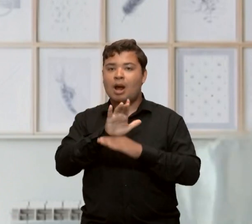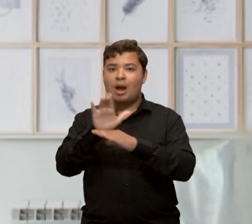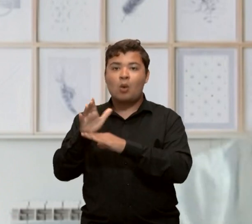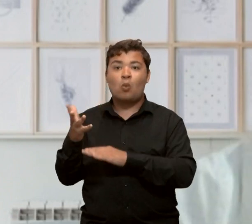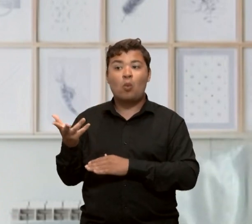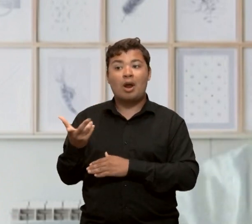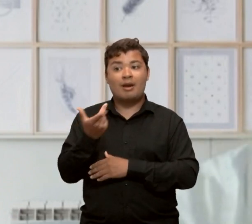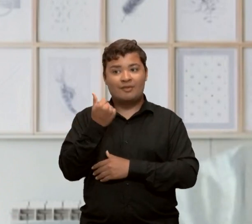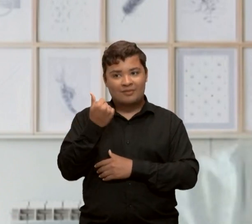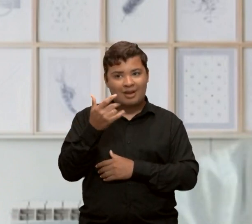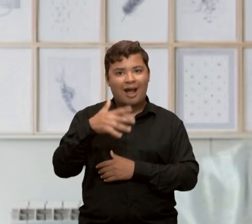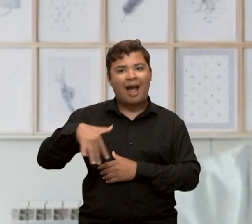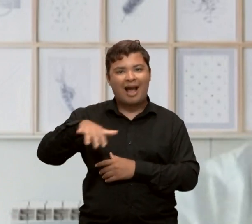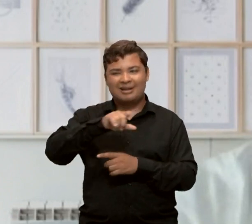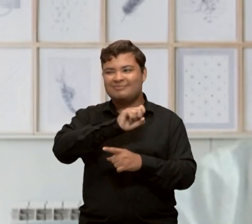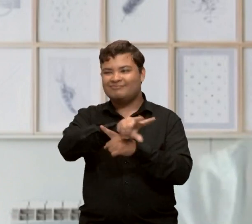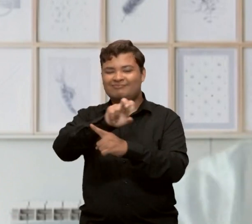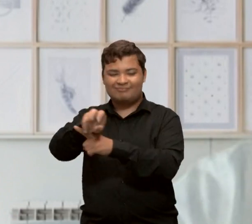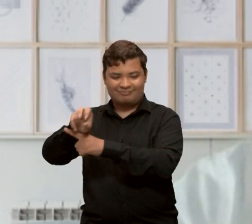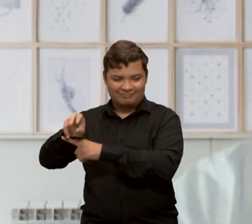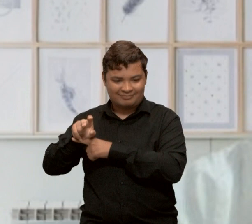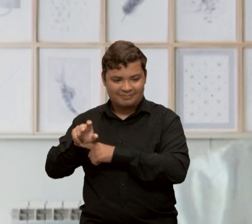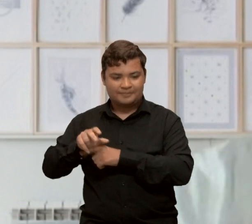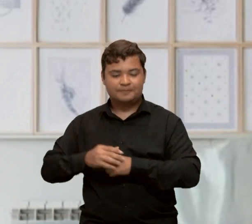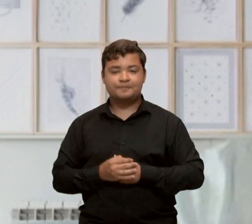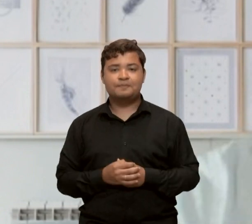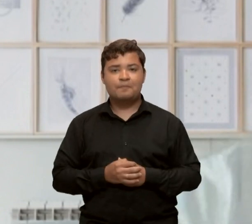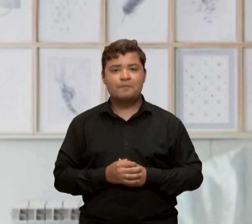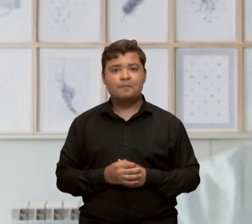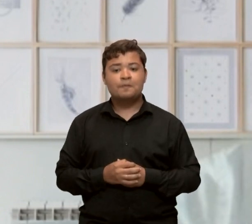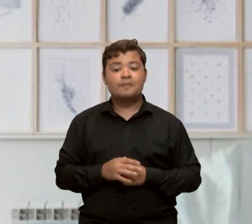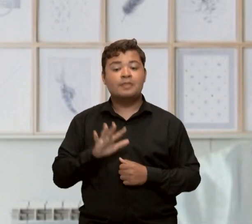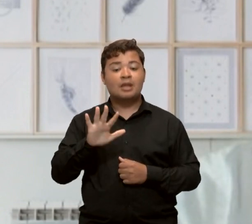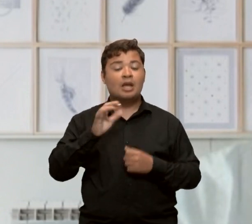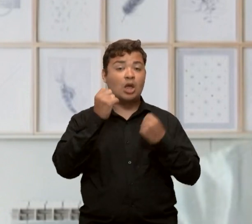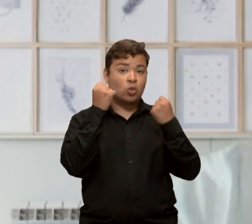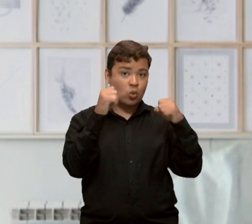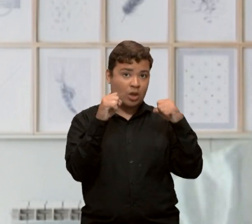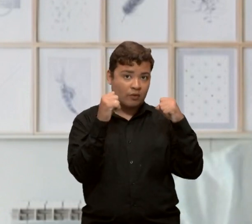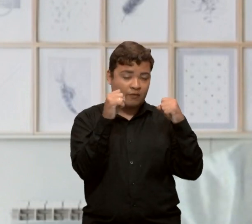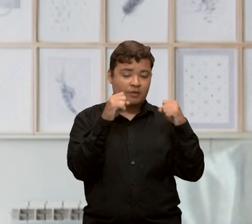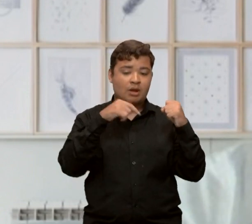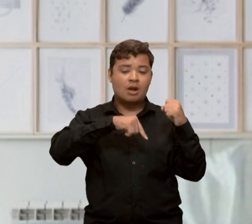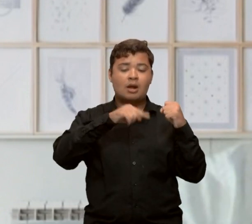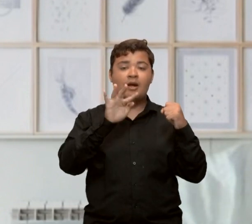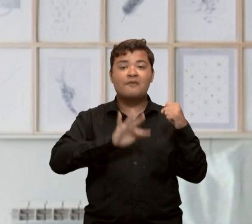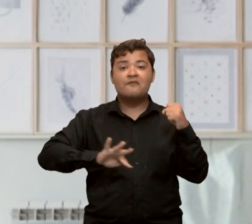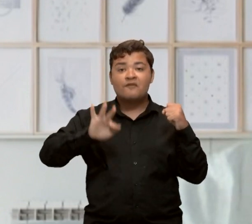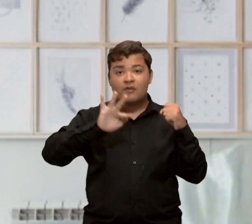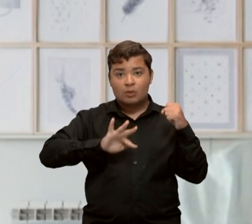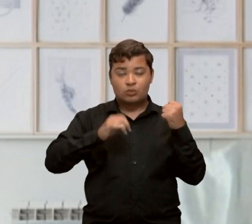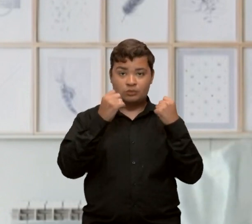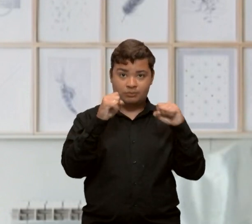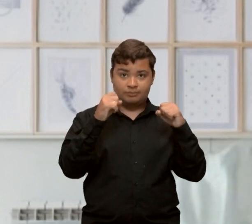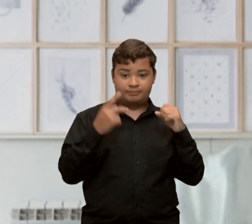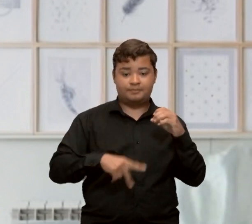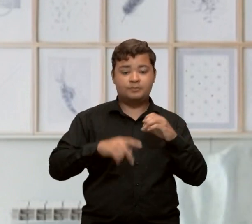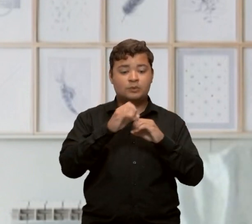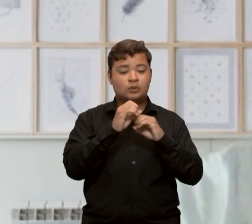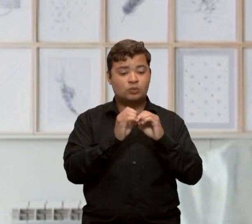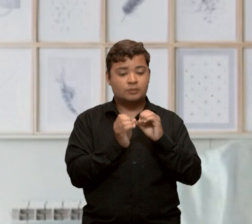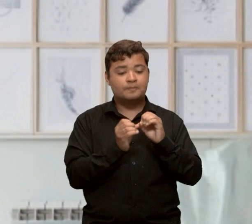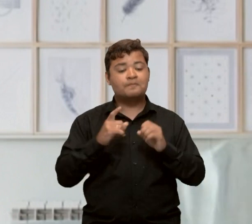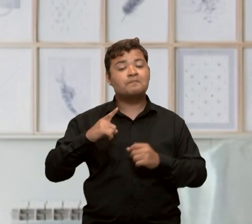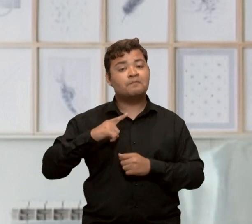intervenções. Então, na educação física, da Faculdade de Educação Física da UFG, nós temos